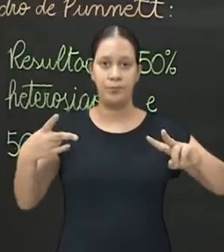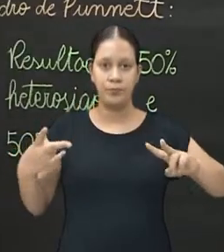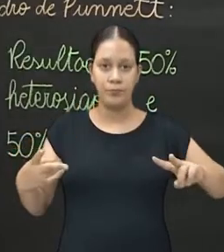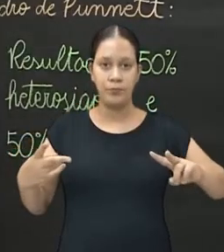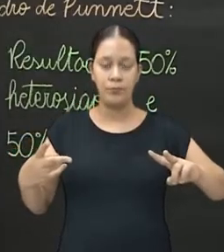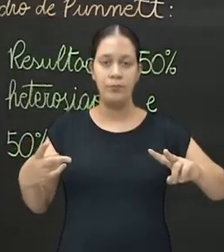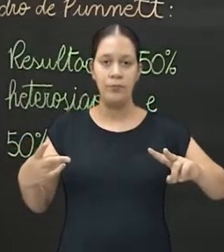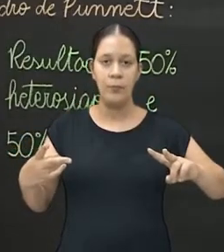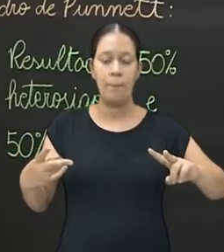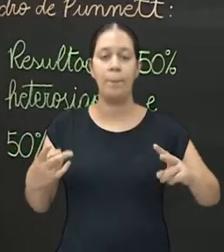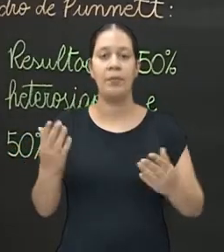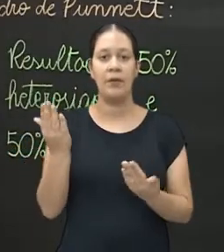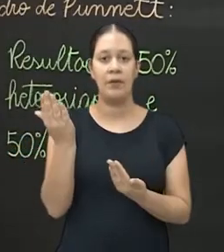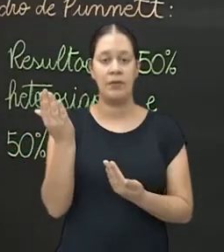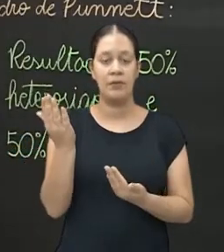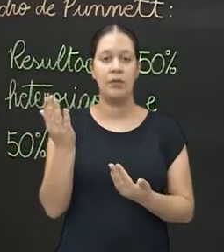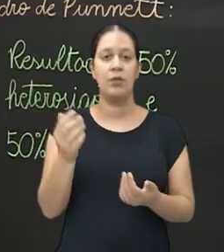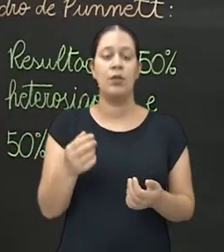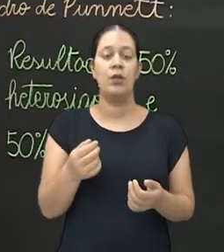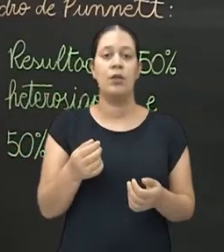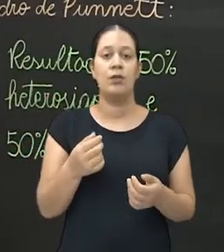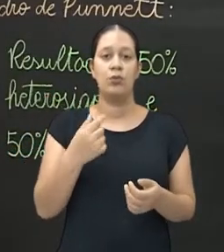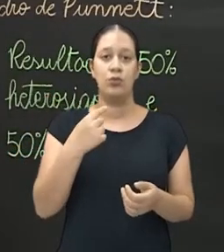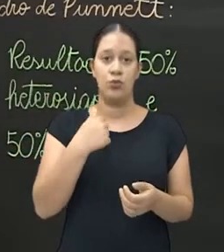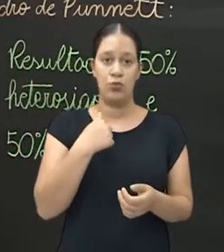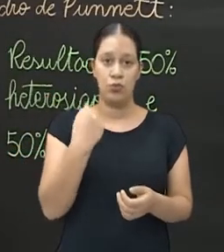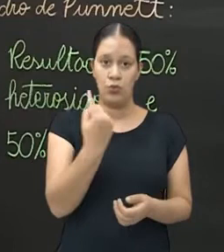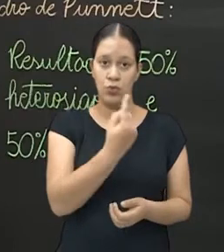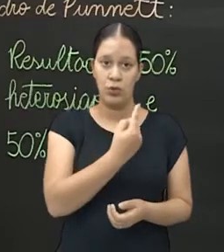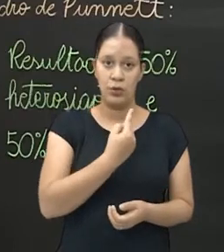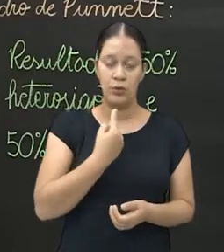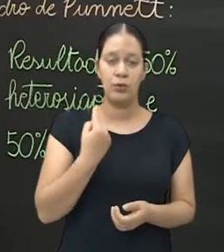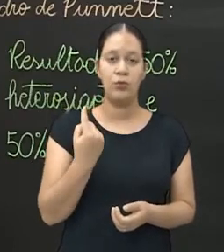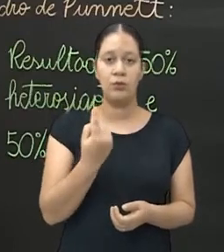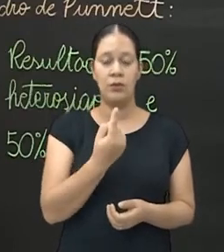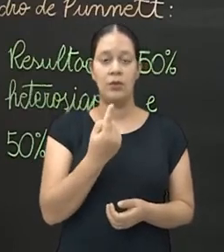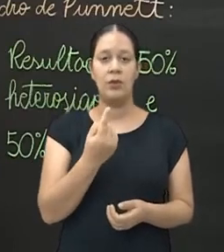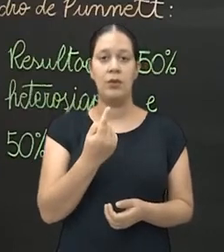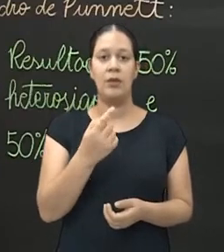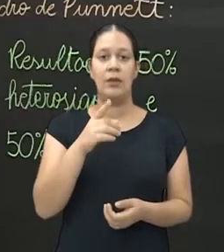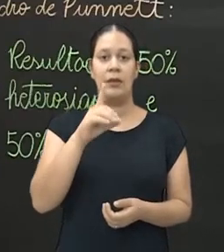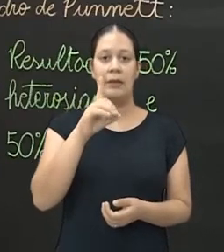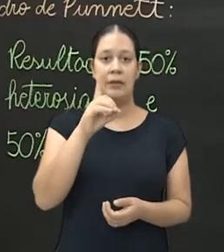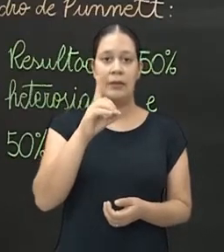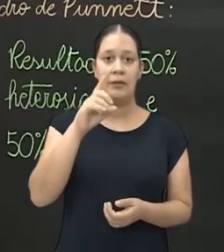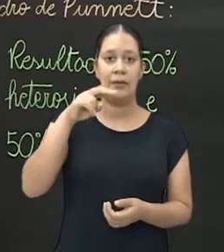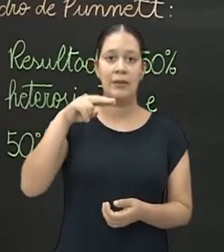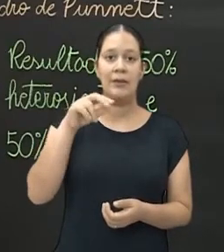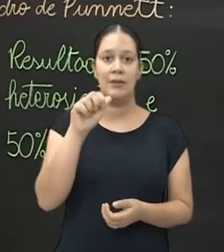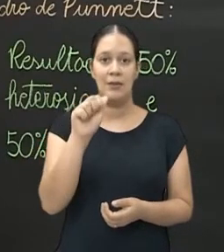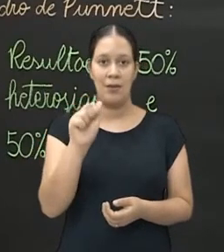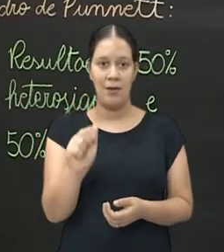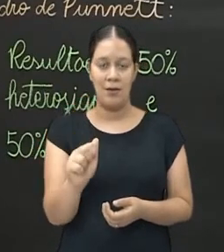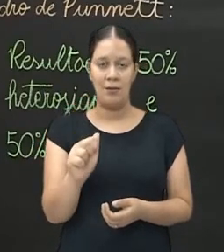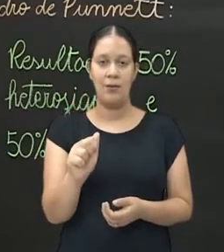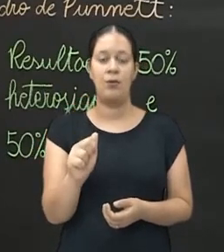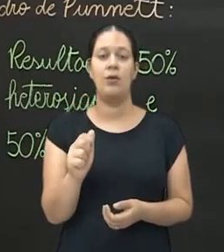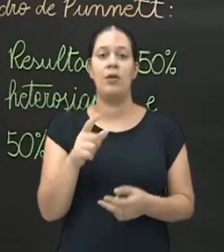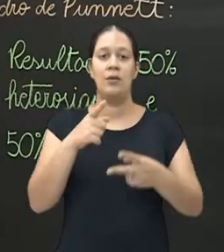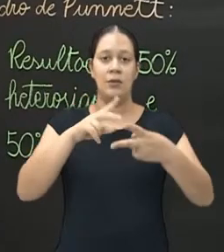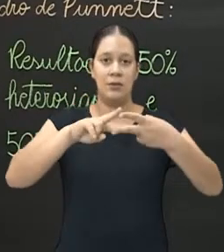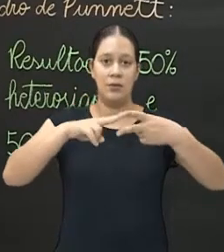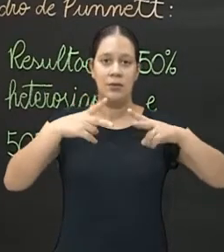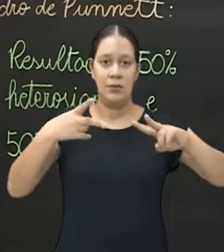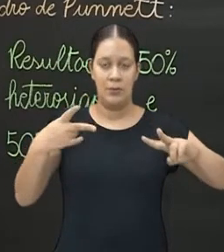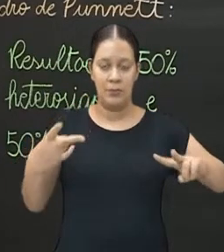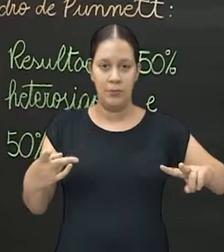está um cromossomo. E aí, quando a gente fala de gene, eu estou falando de um segmento do DNA. Caso você não lembre bem dessa parte, você vai na aula